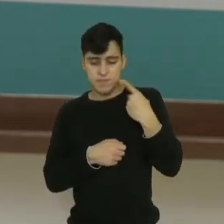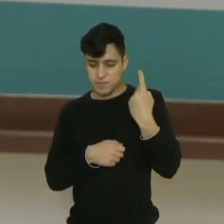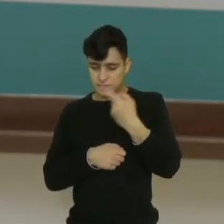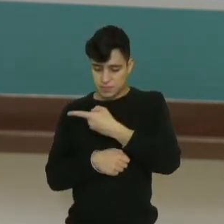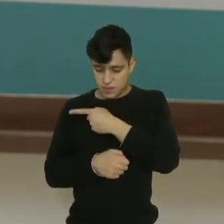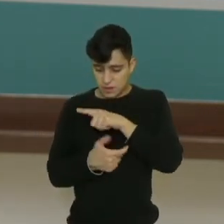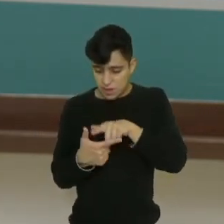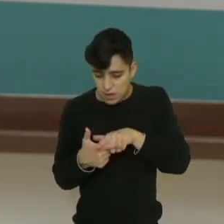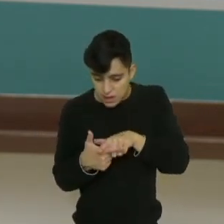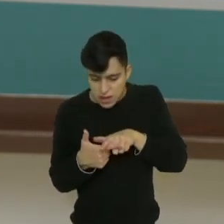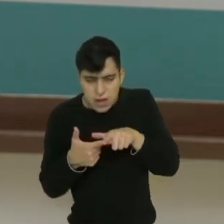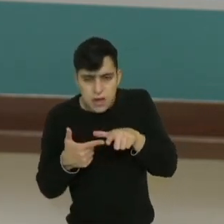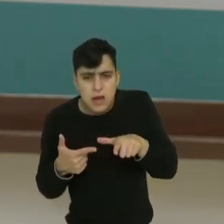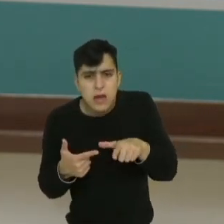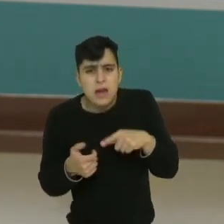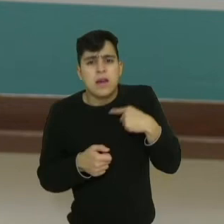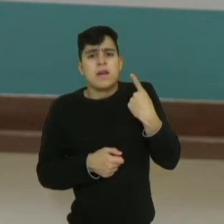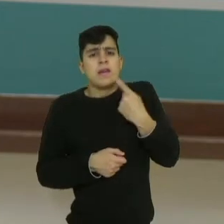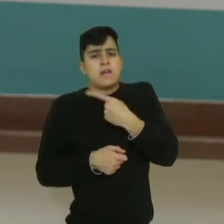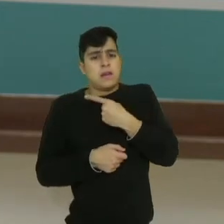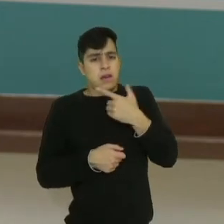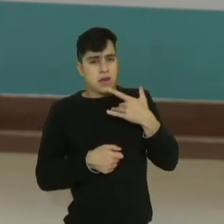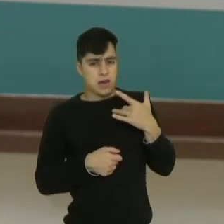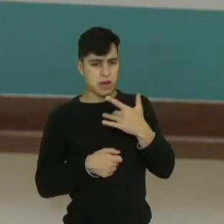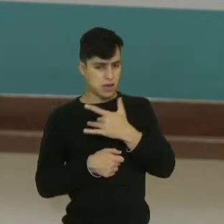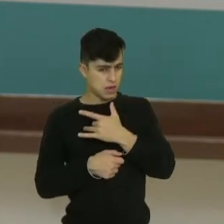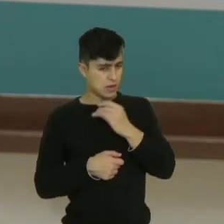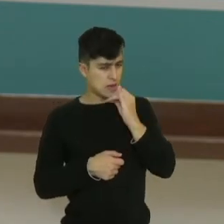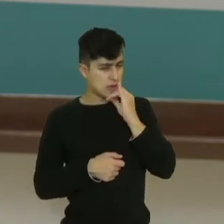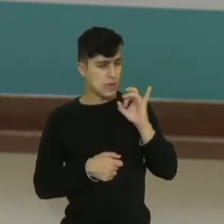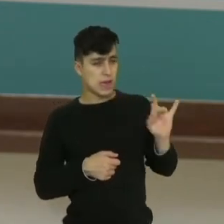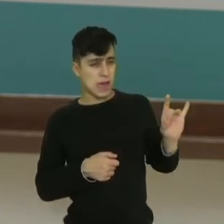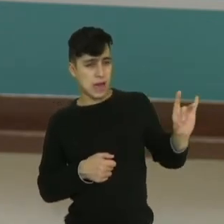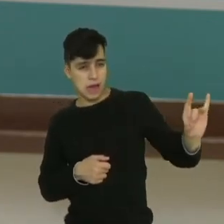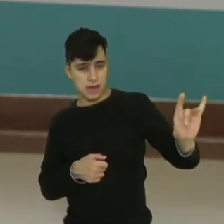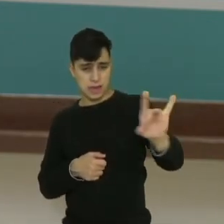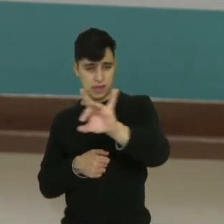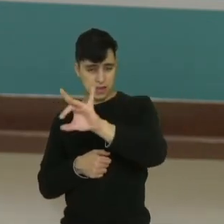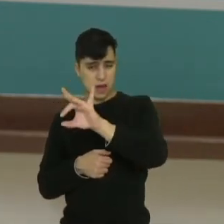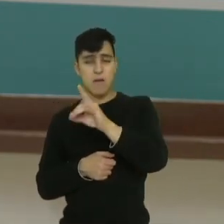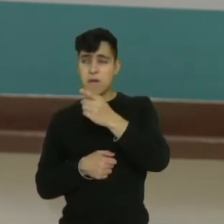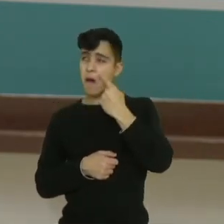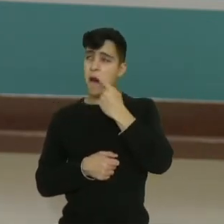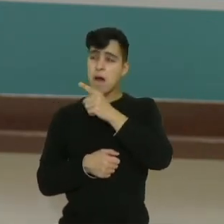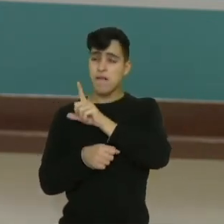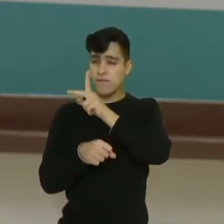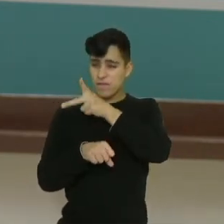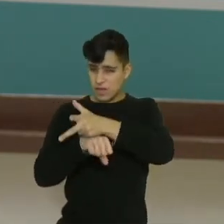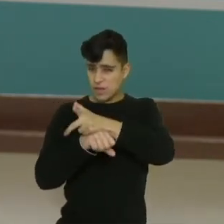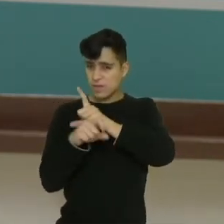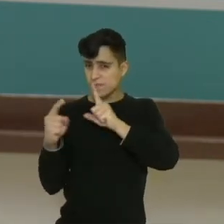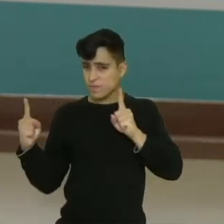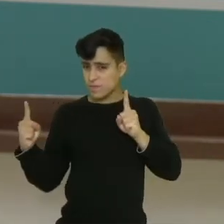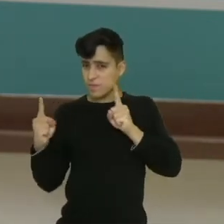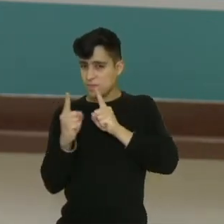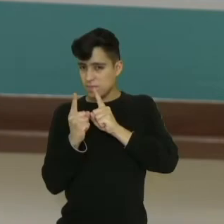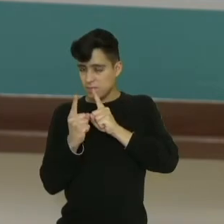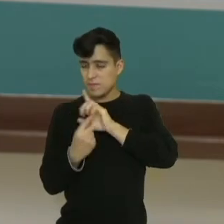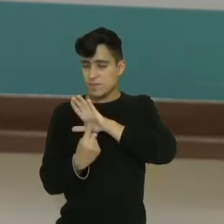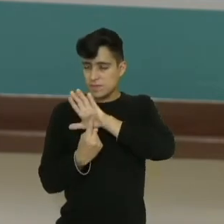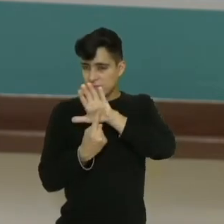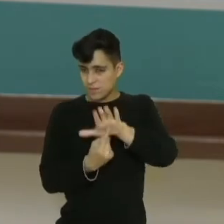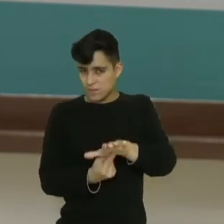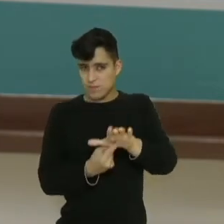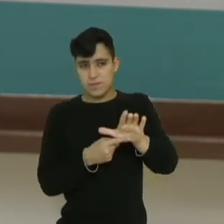problemas ligados à nossa saúde, porque cada vez mais, indicado aqui por esse videozinho curto, né, mostrado a vocês,